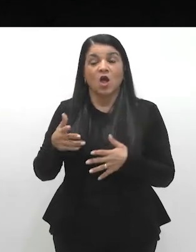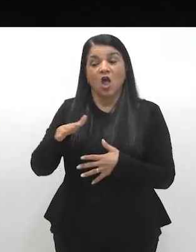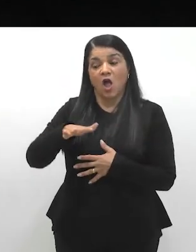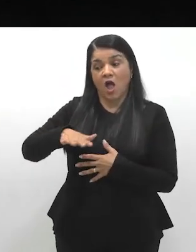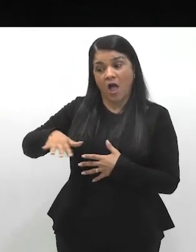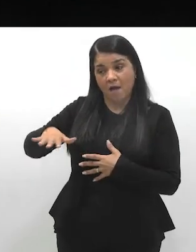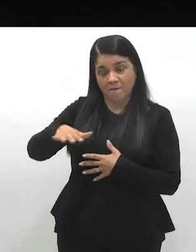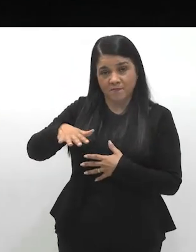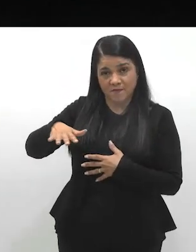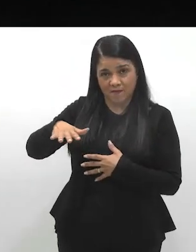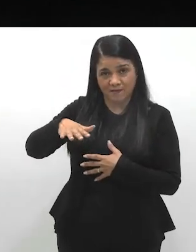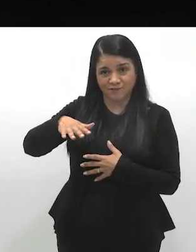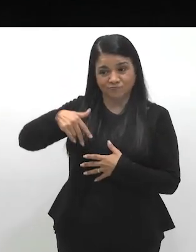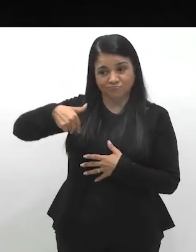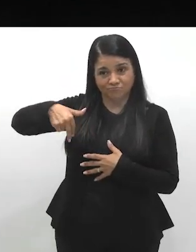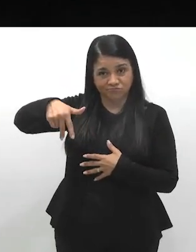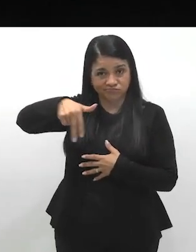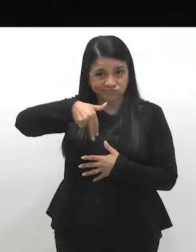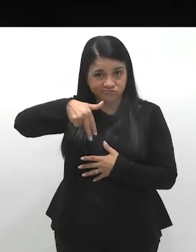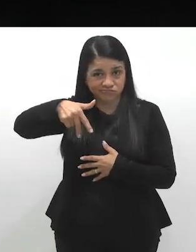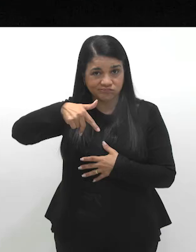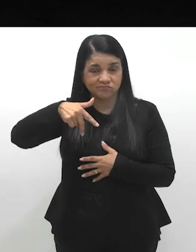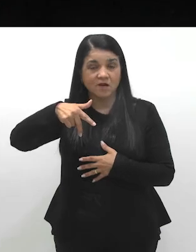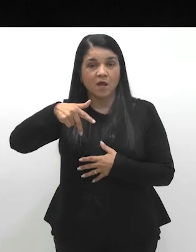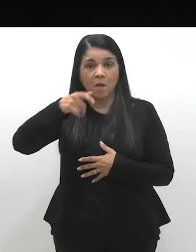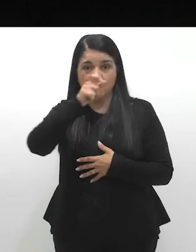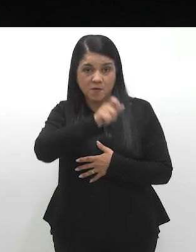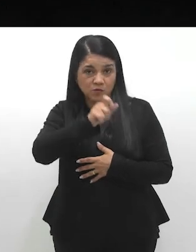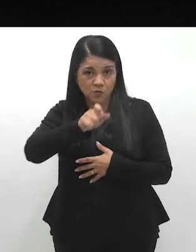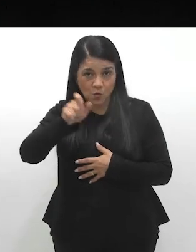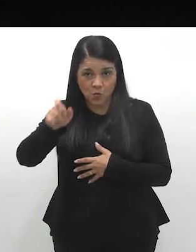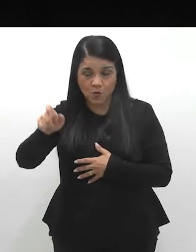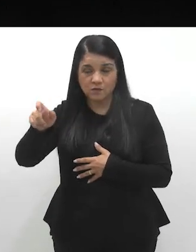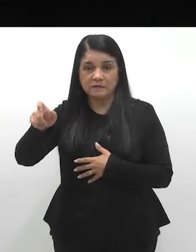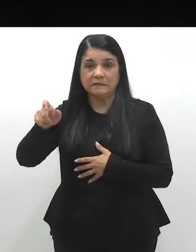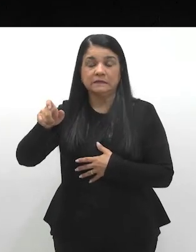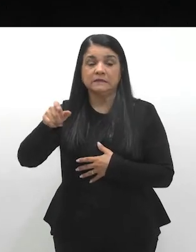que no ambiente de circulação a gente tem pouca